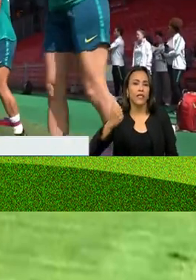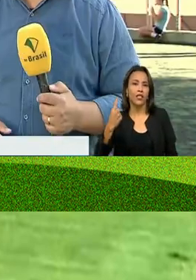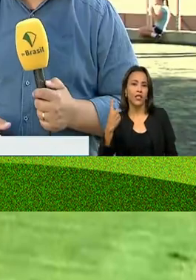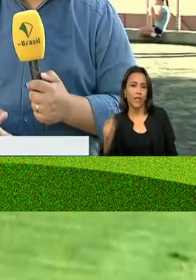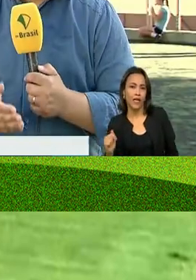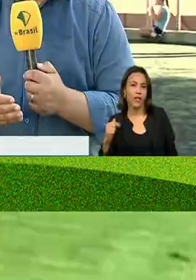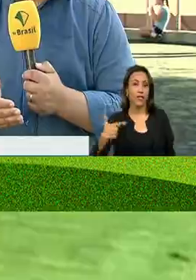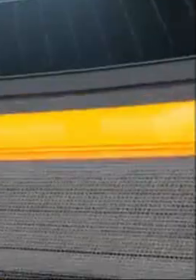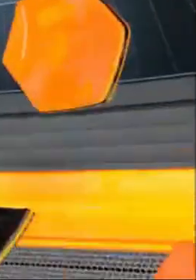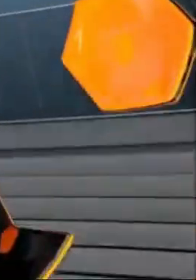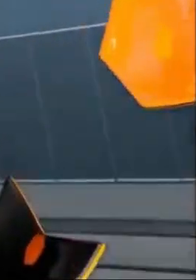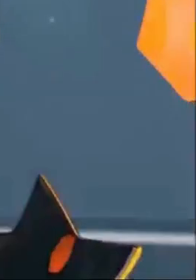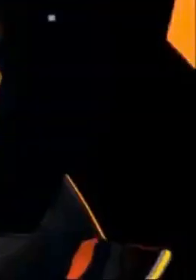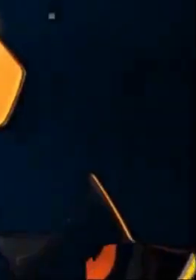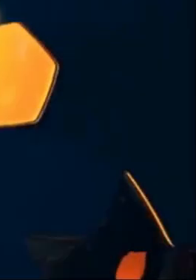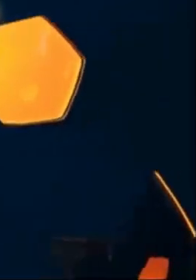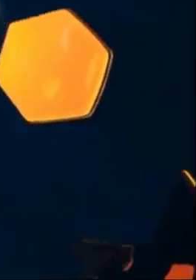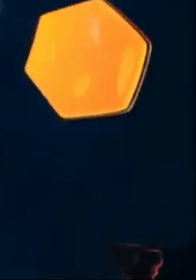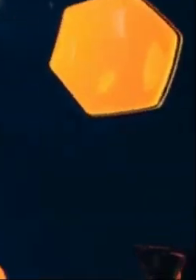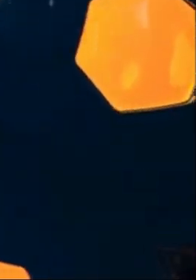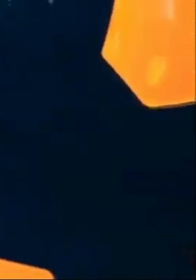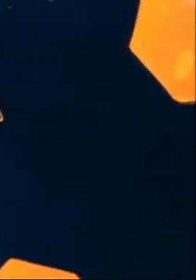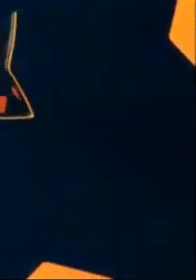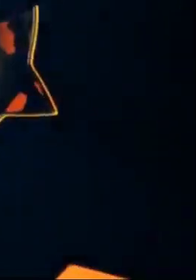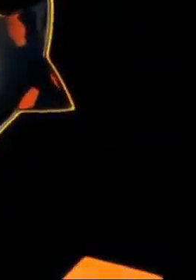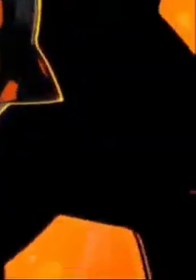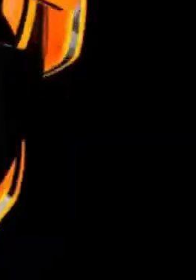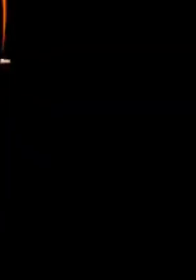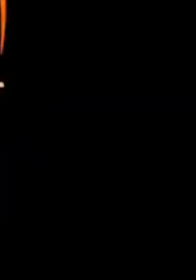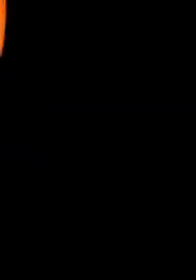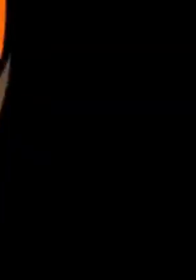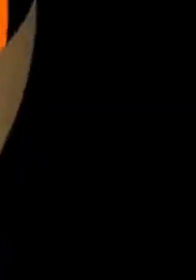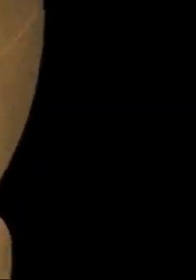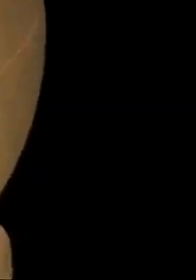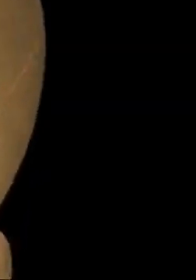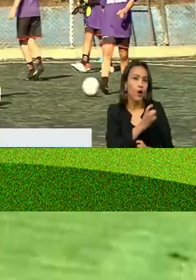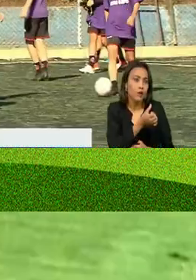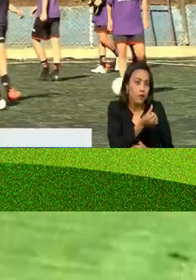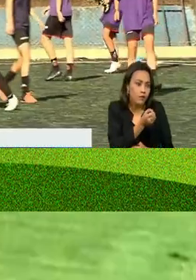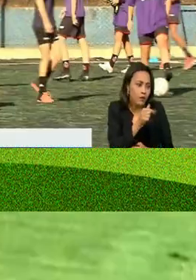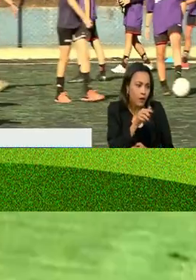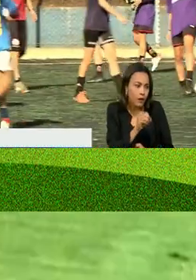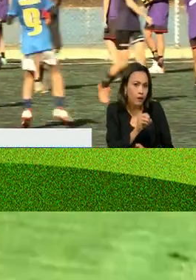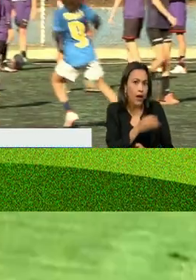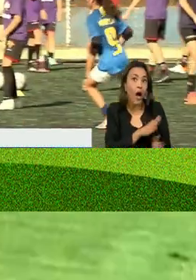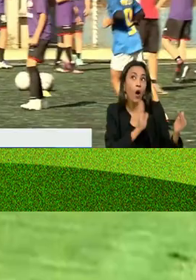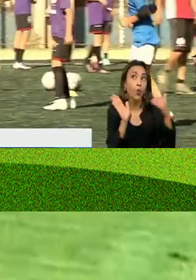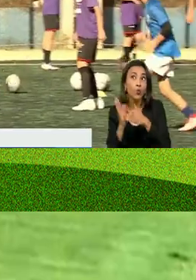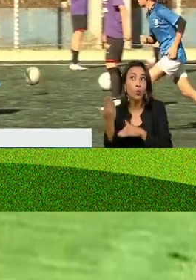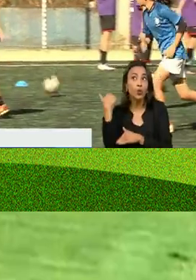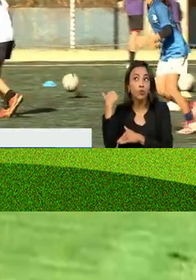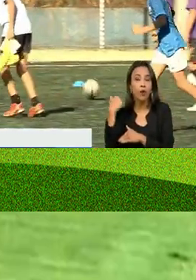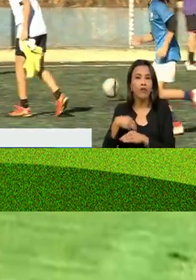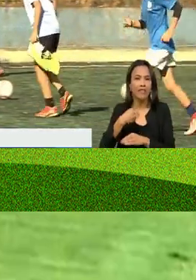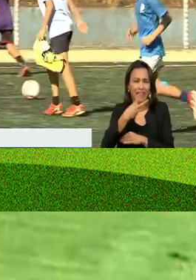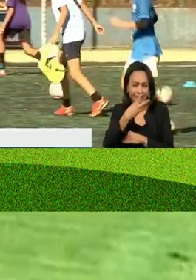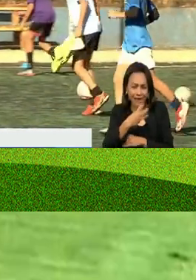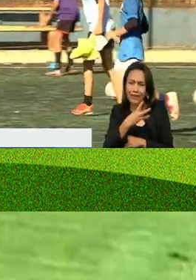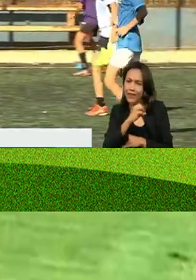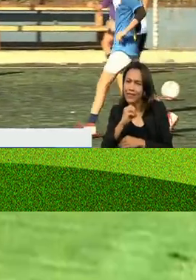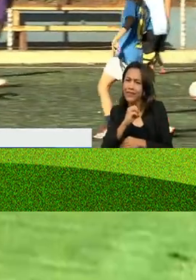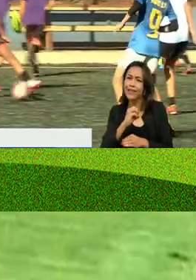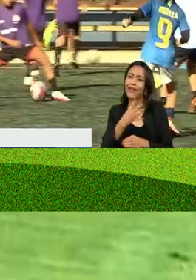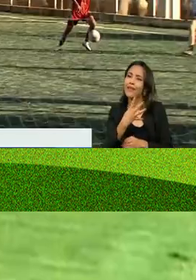de futebol. Notícias do mundo esportivo. E em São Paulo, o projeto